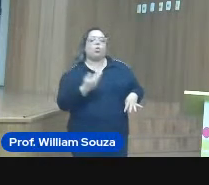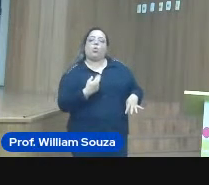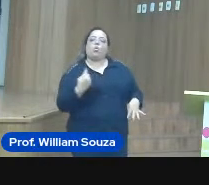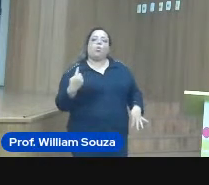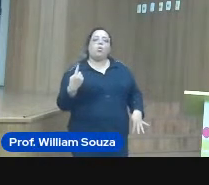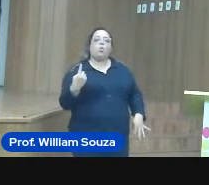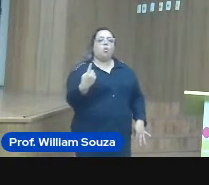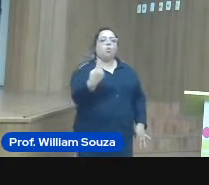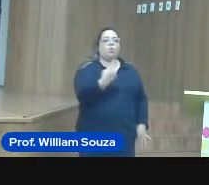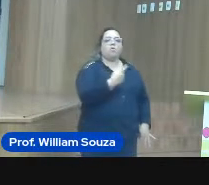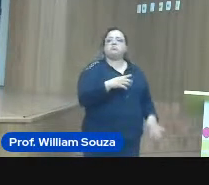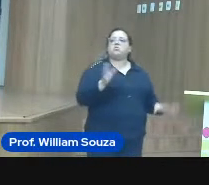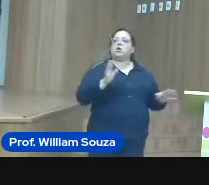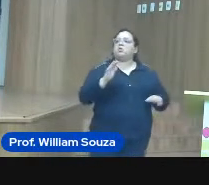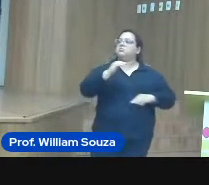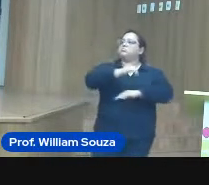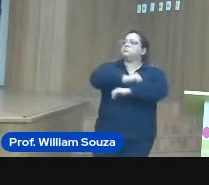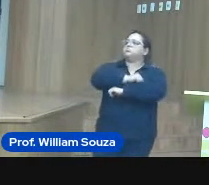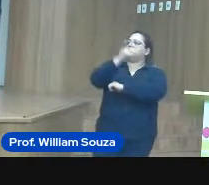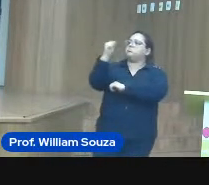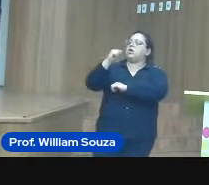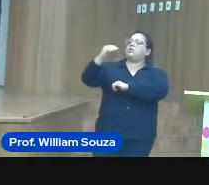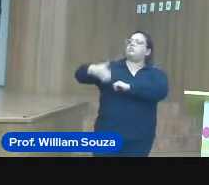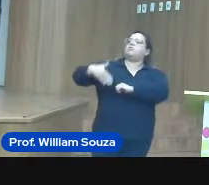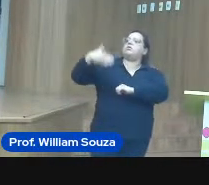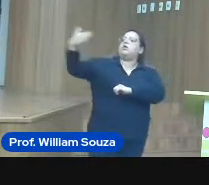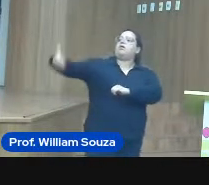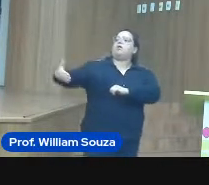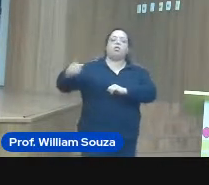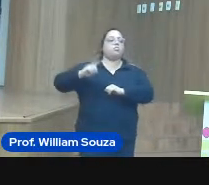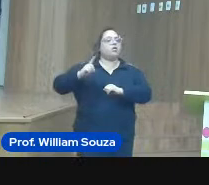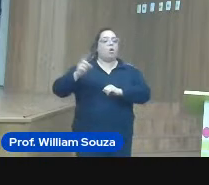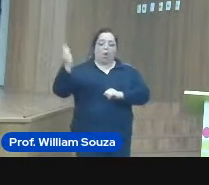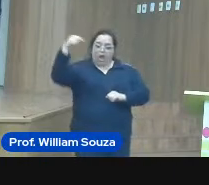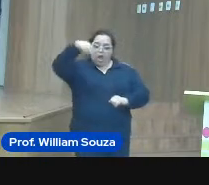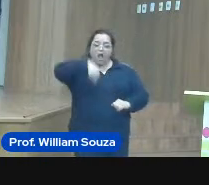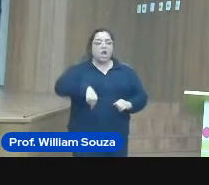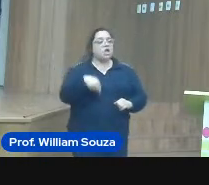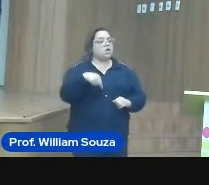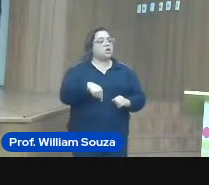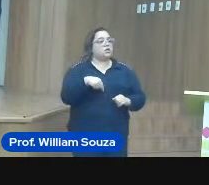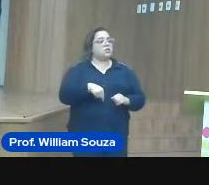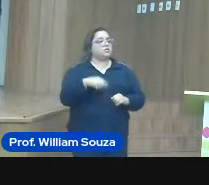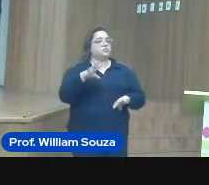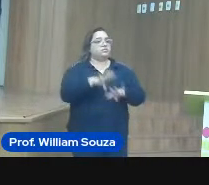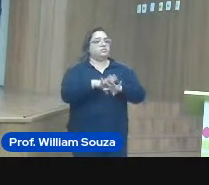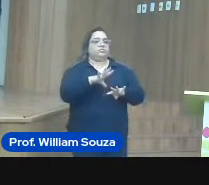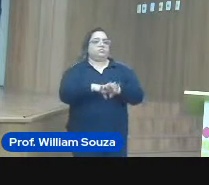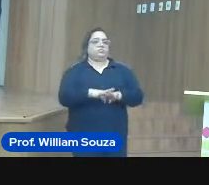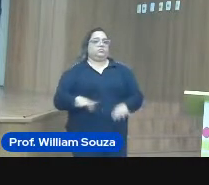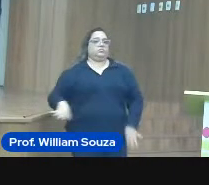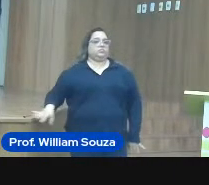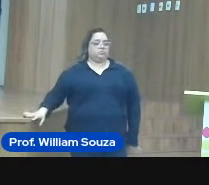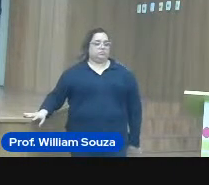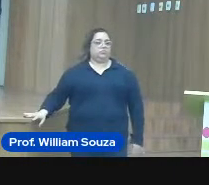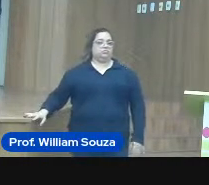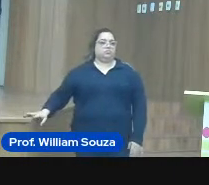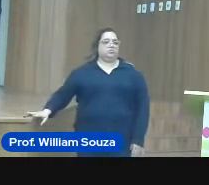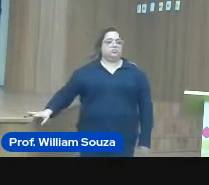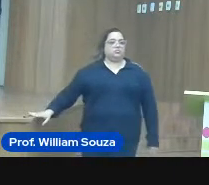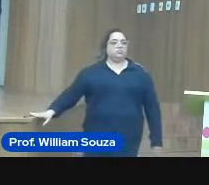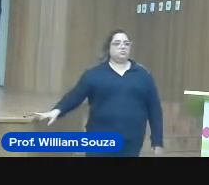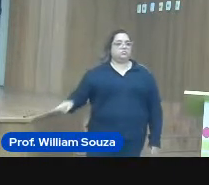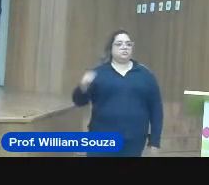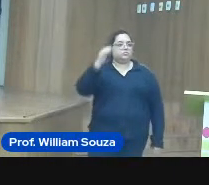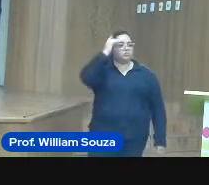na janela, do lado de lá, não, é aqui. O fazer matemática, ele é humano, né?